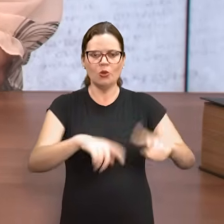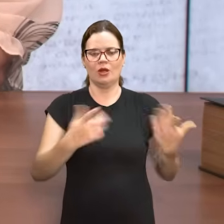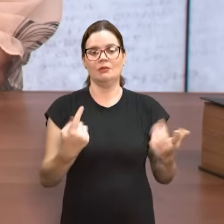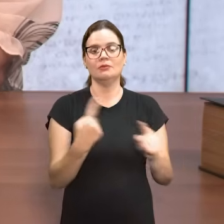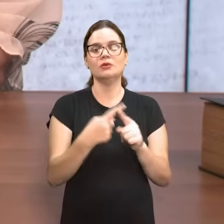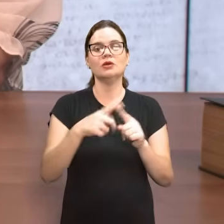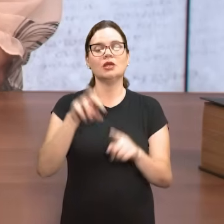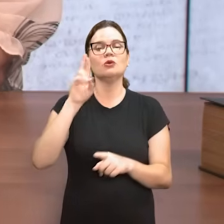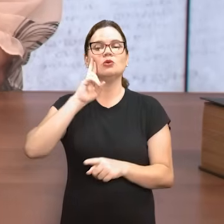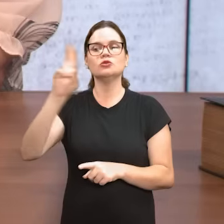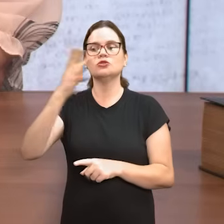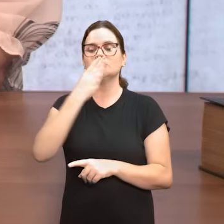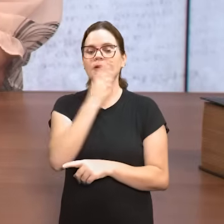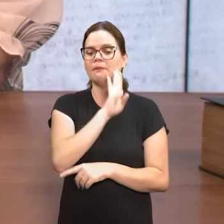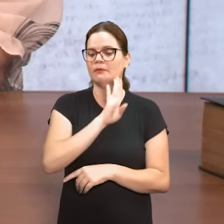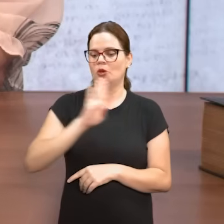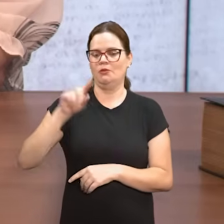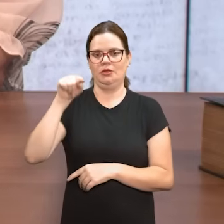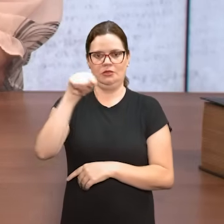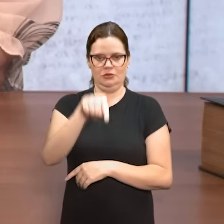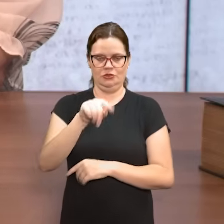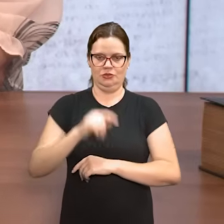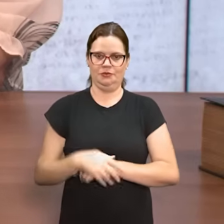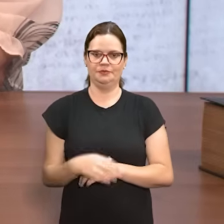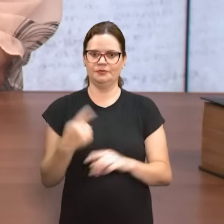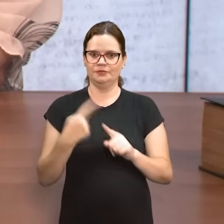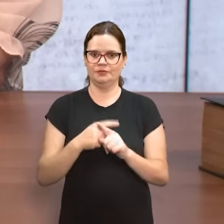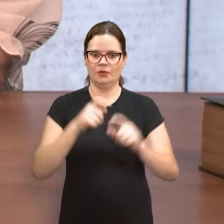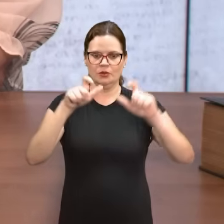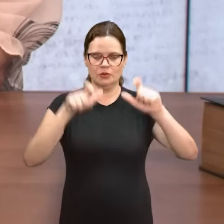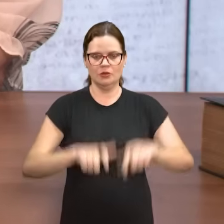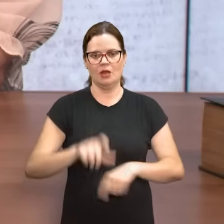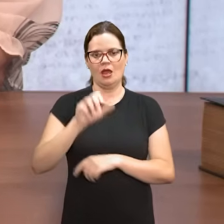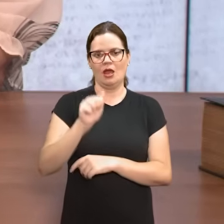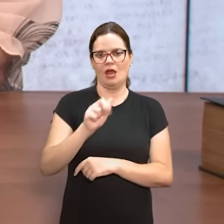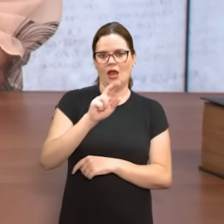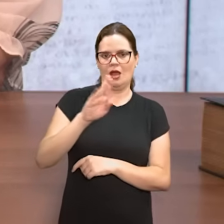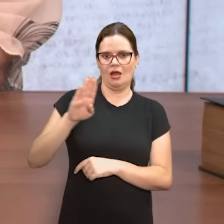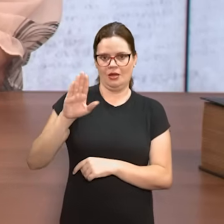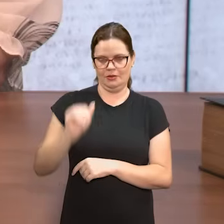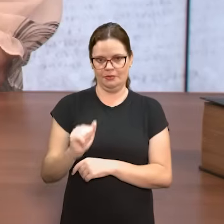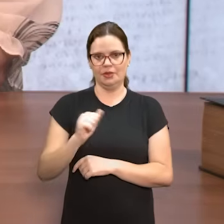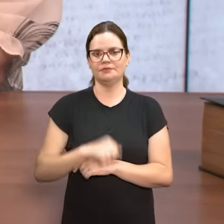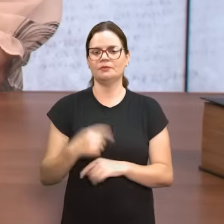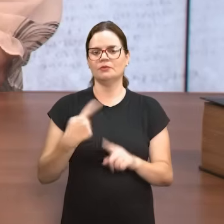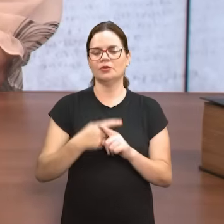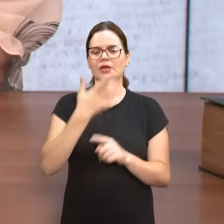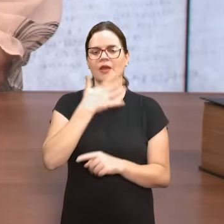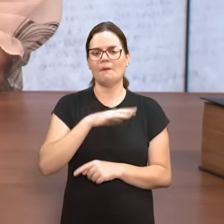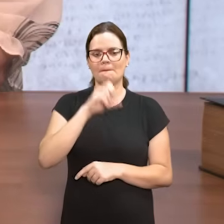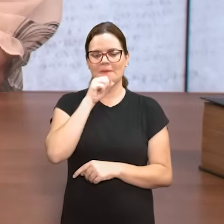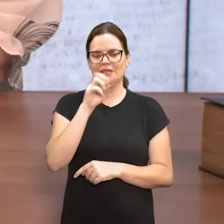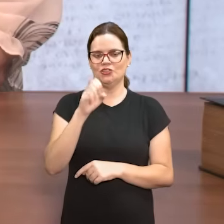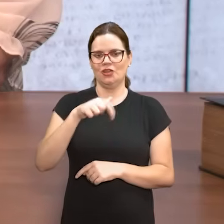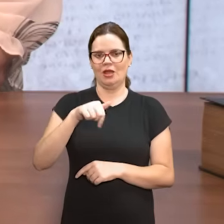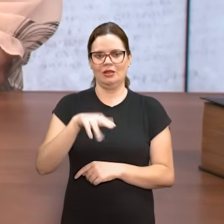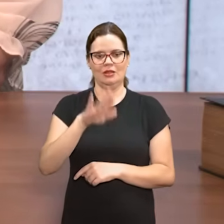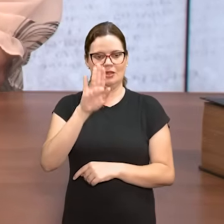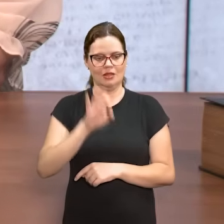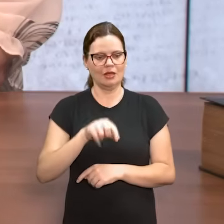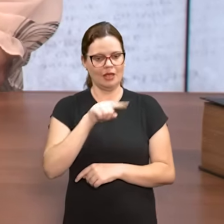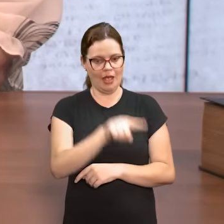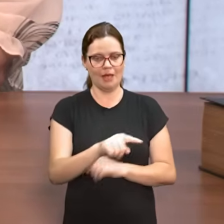do Senhor a Josué, a saber, a cidade de Arba, pai de Enaque, este